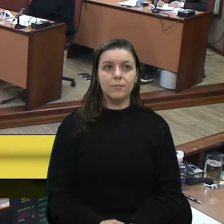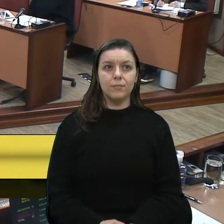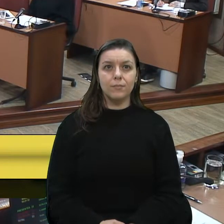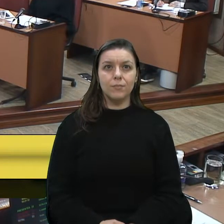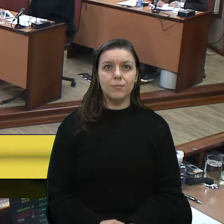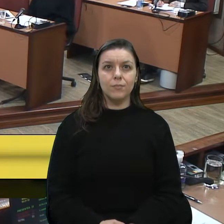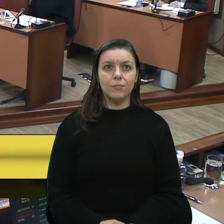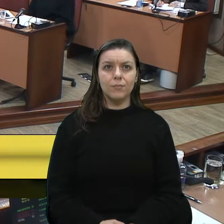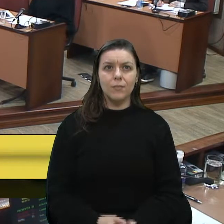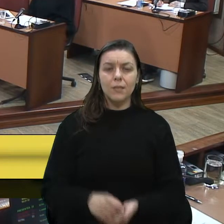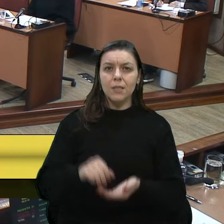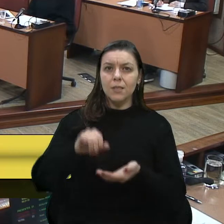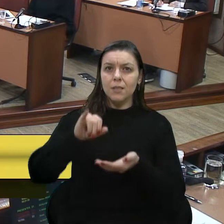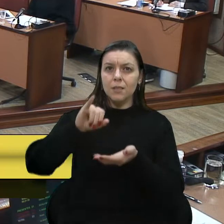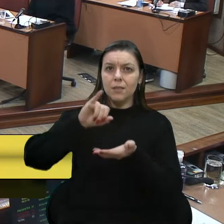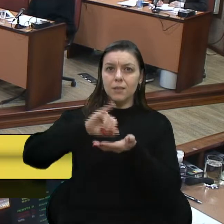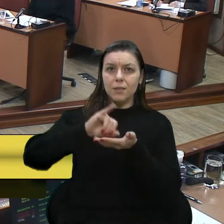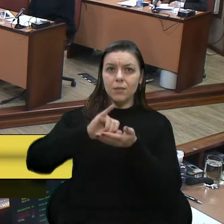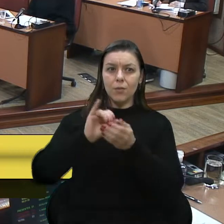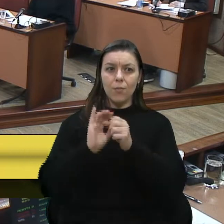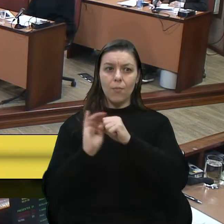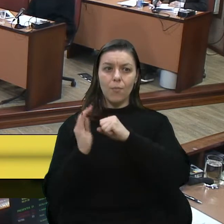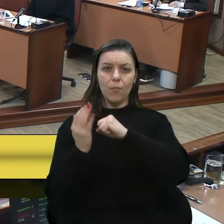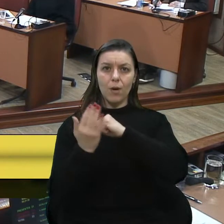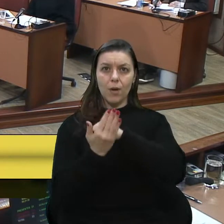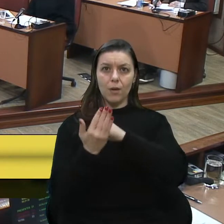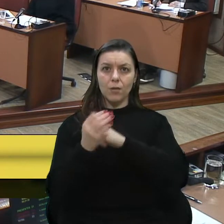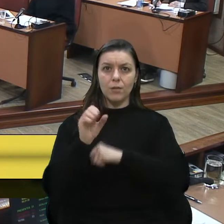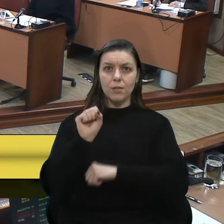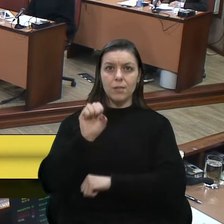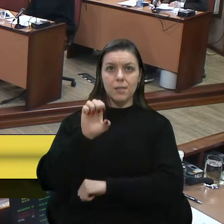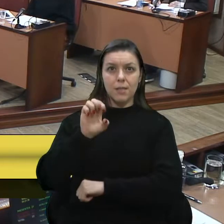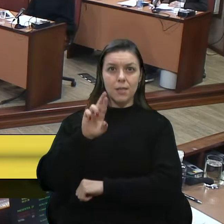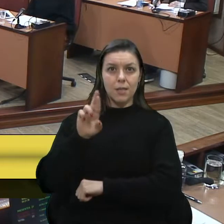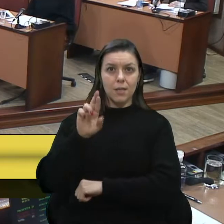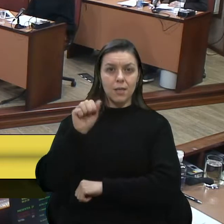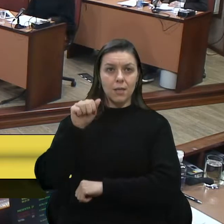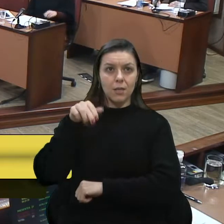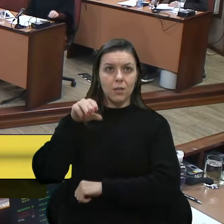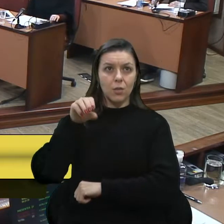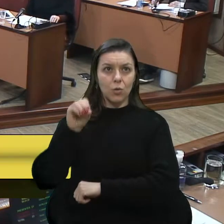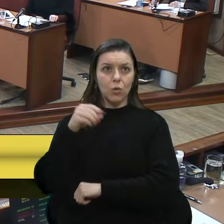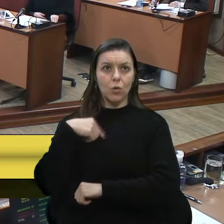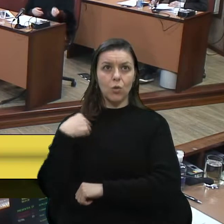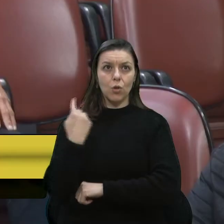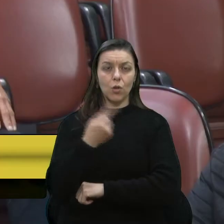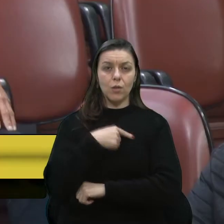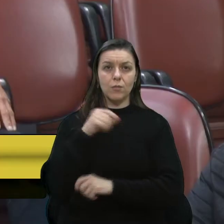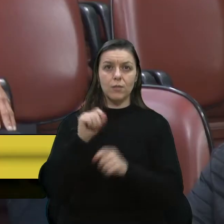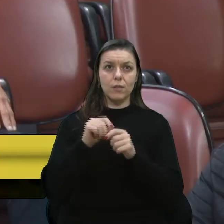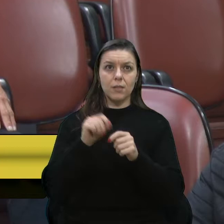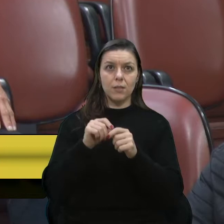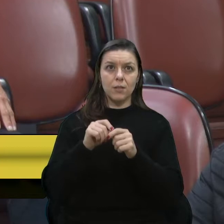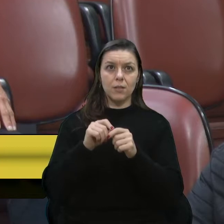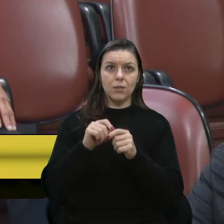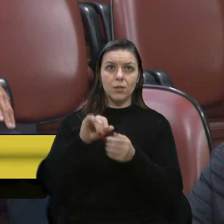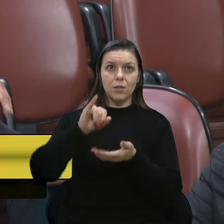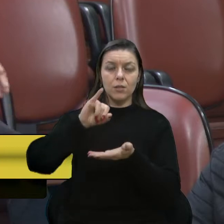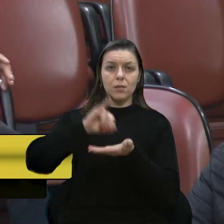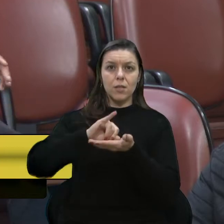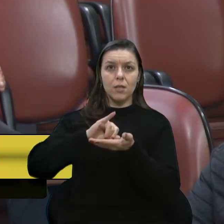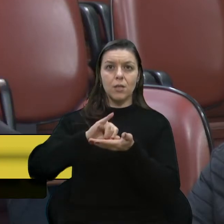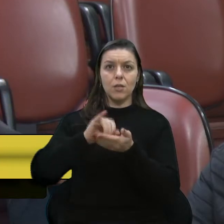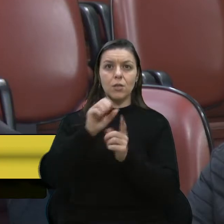Centro ocupacional do bairro Serrano, eu era presidente na época, né, e nós fazíamos no centro social urbano, né? Olha como